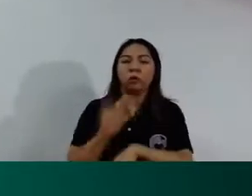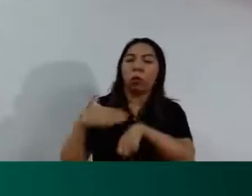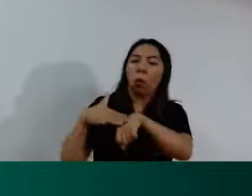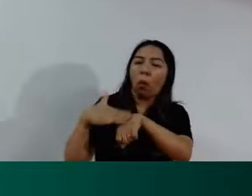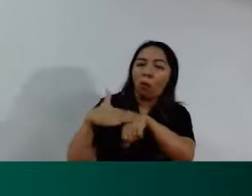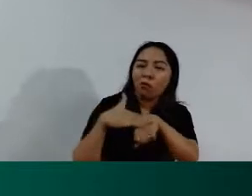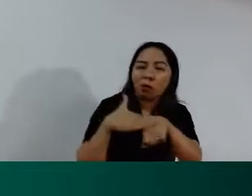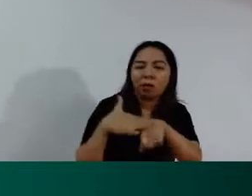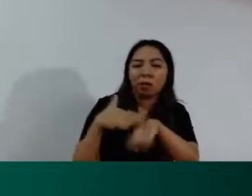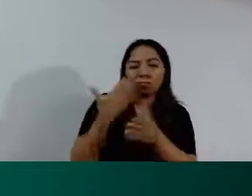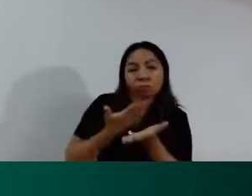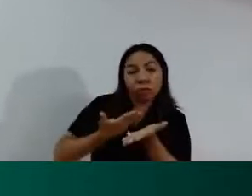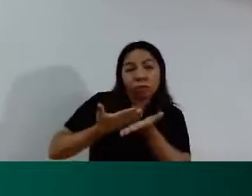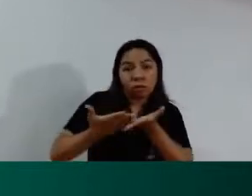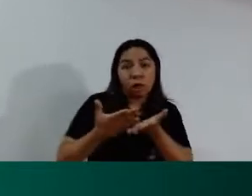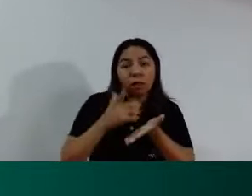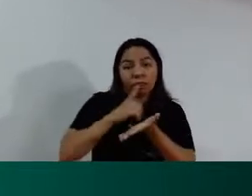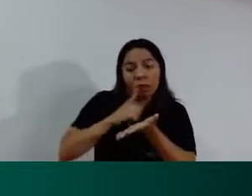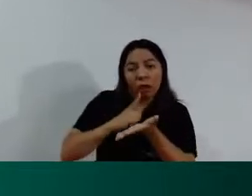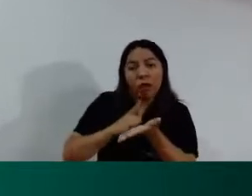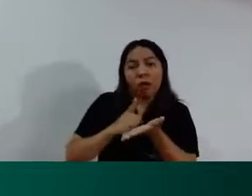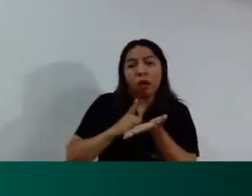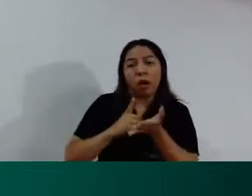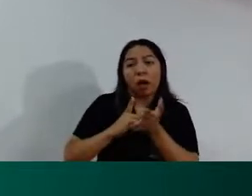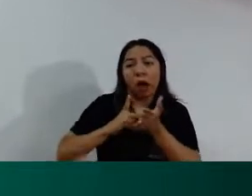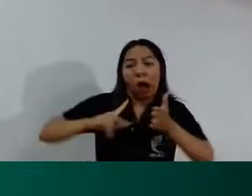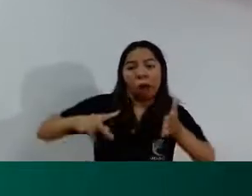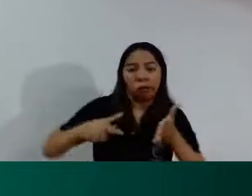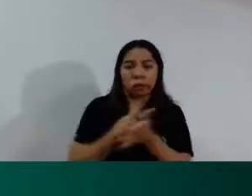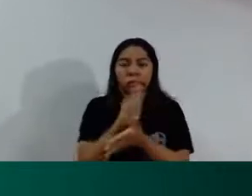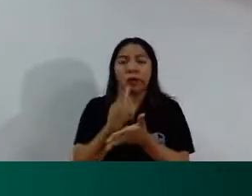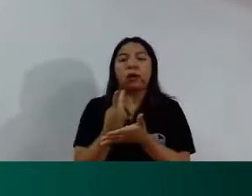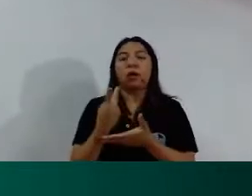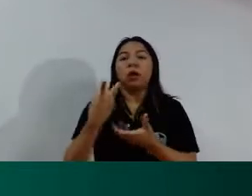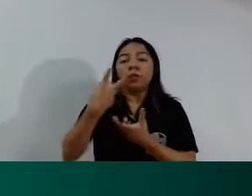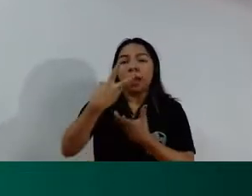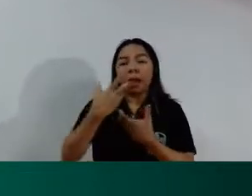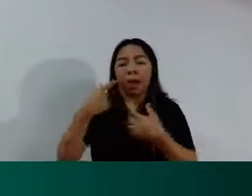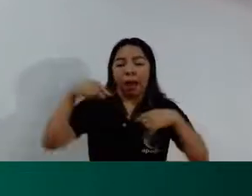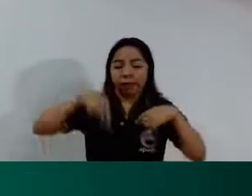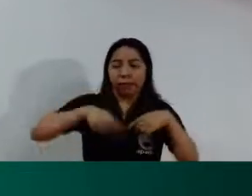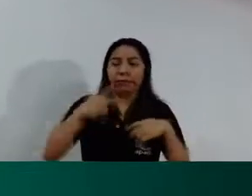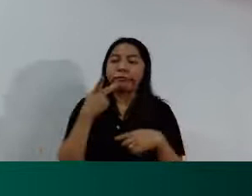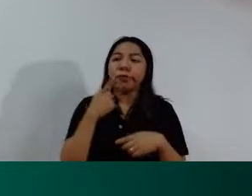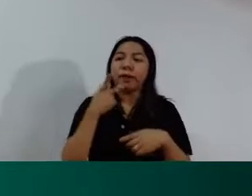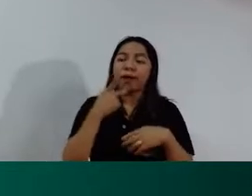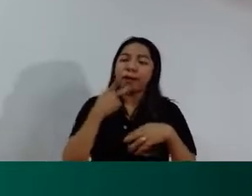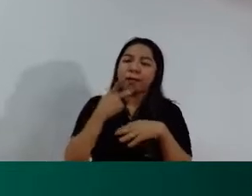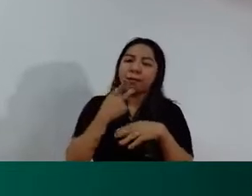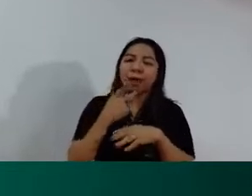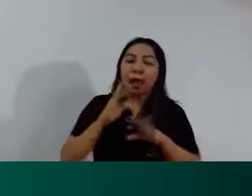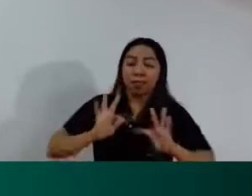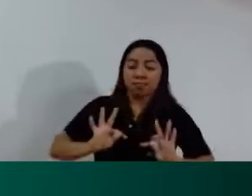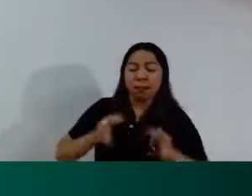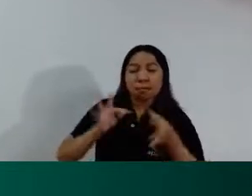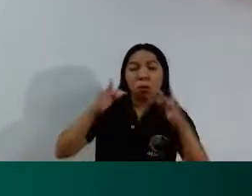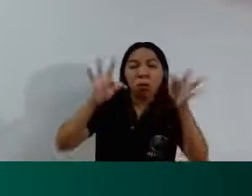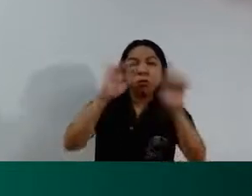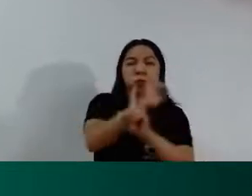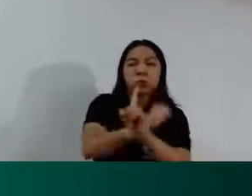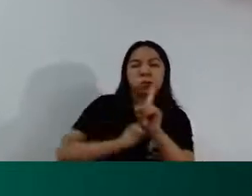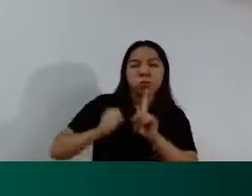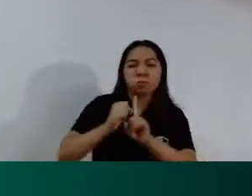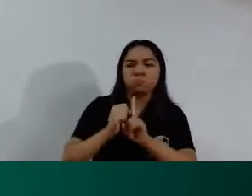iniciativa que está acontecendo no nosso na nossa cidade a uma uma tecnologia social